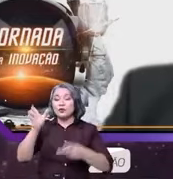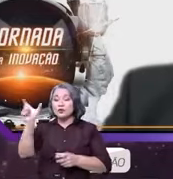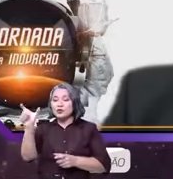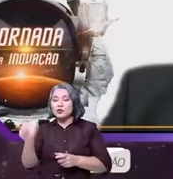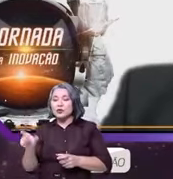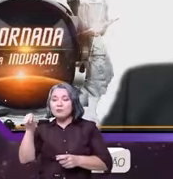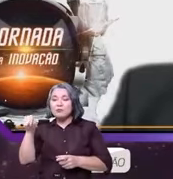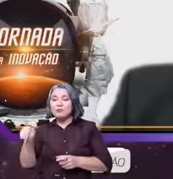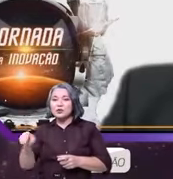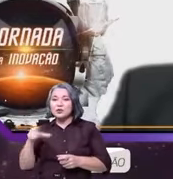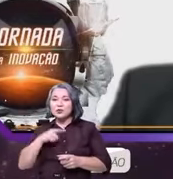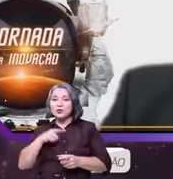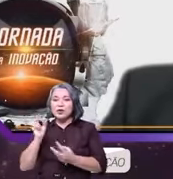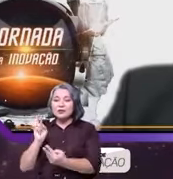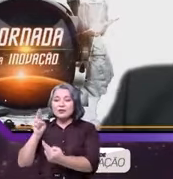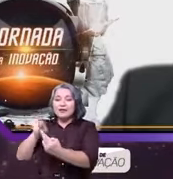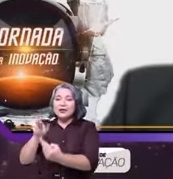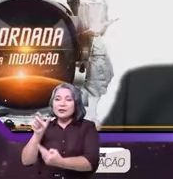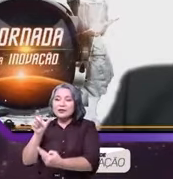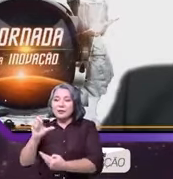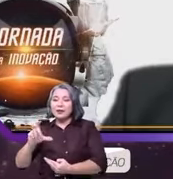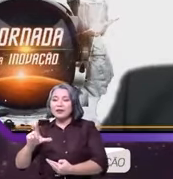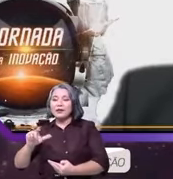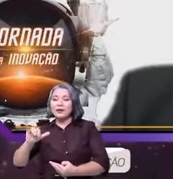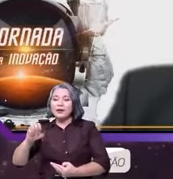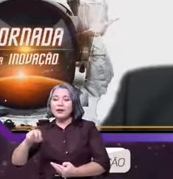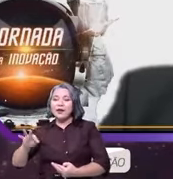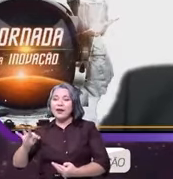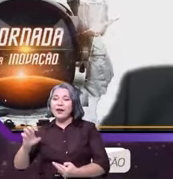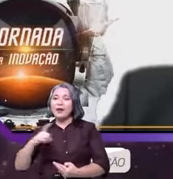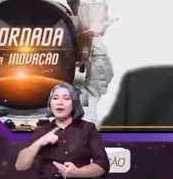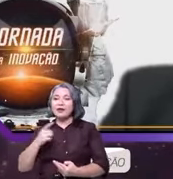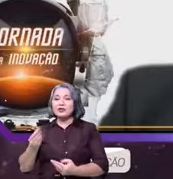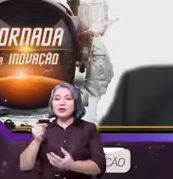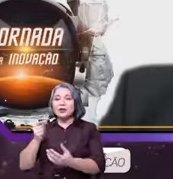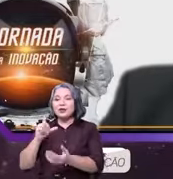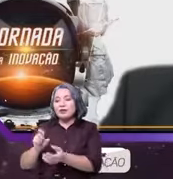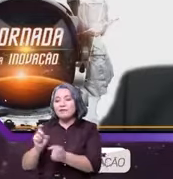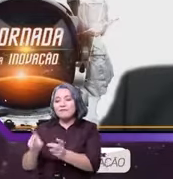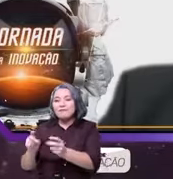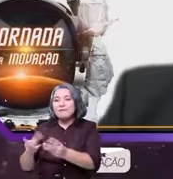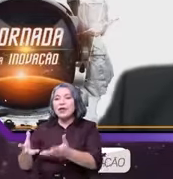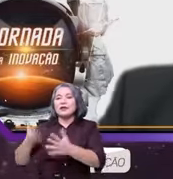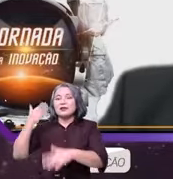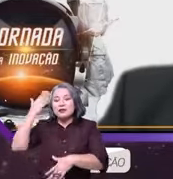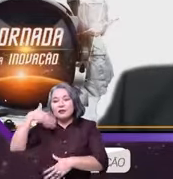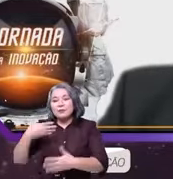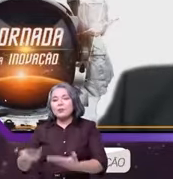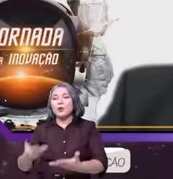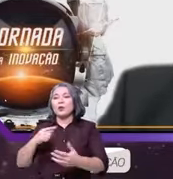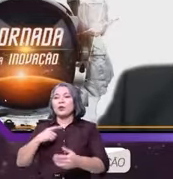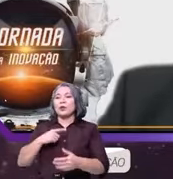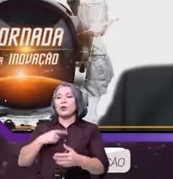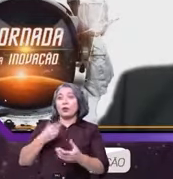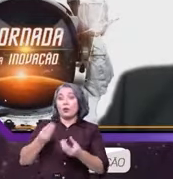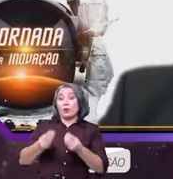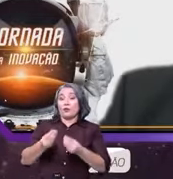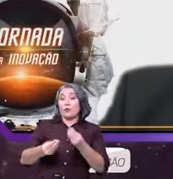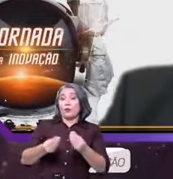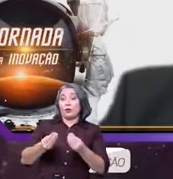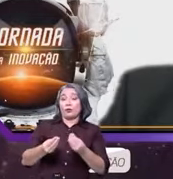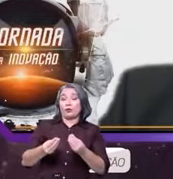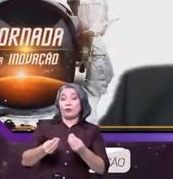utilizar algumas vezes dentro desse material, dessas provas, eu uso ela com um sentido